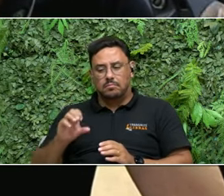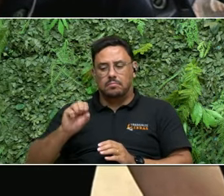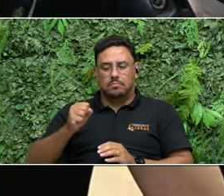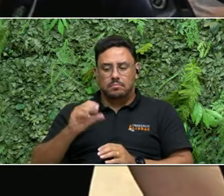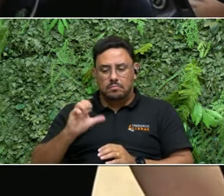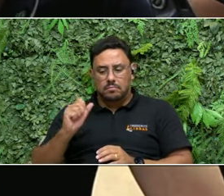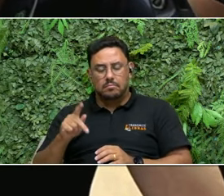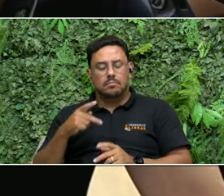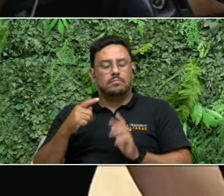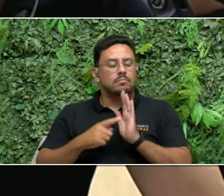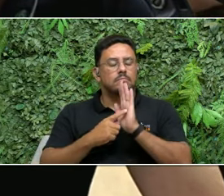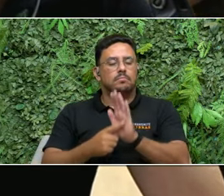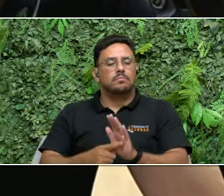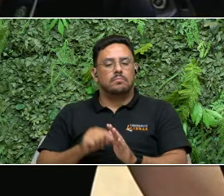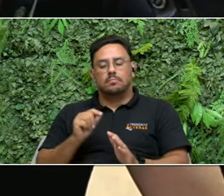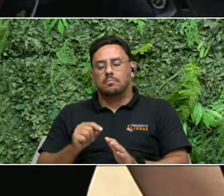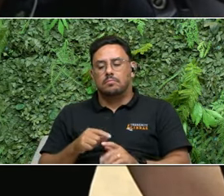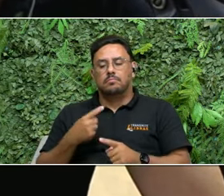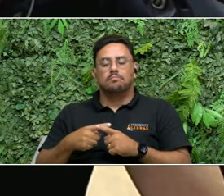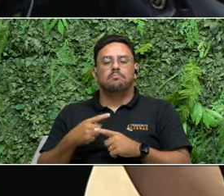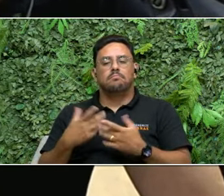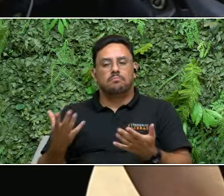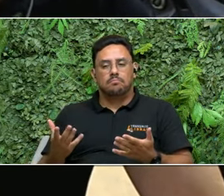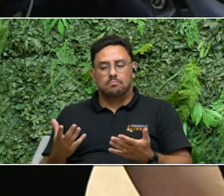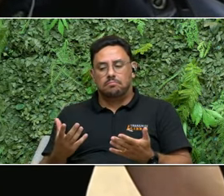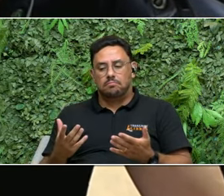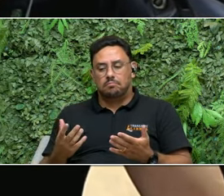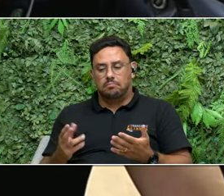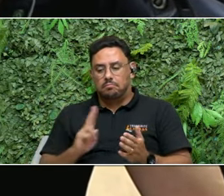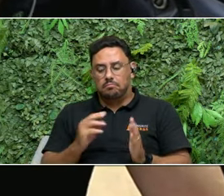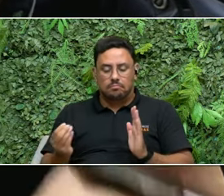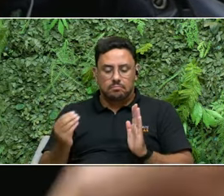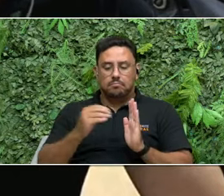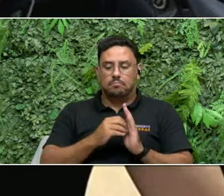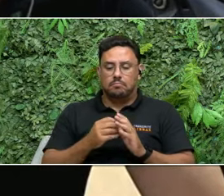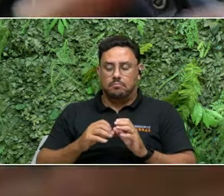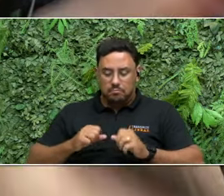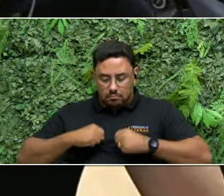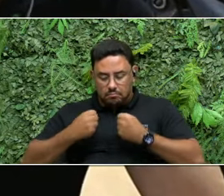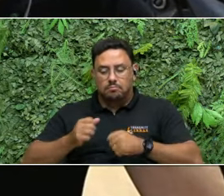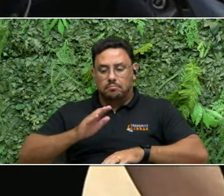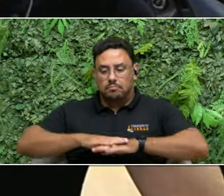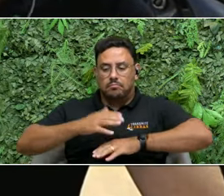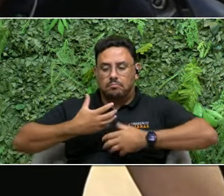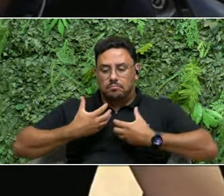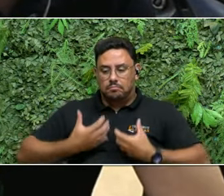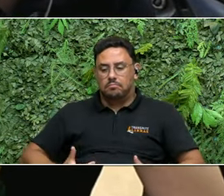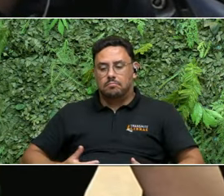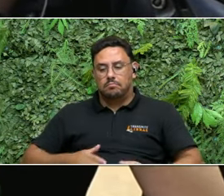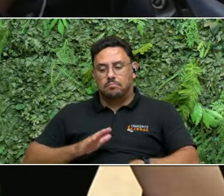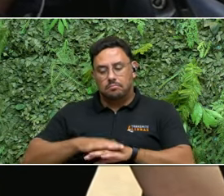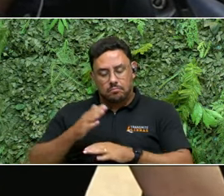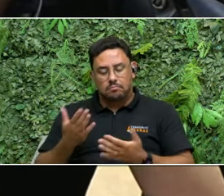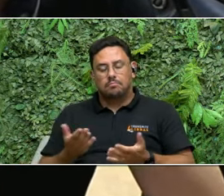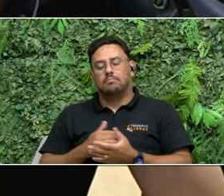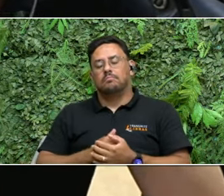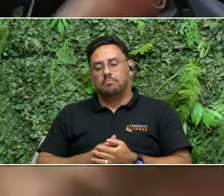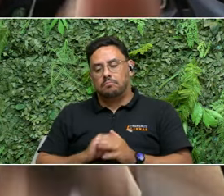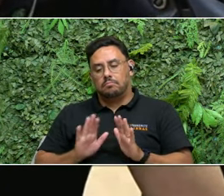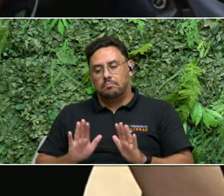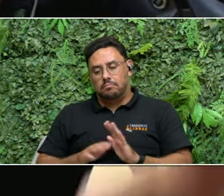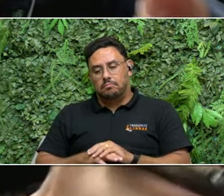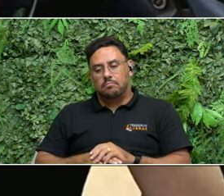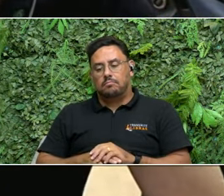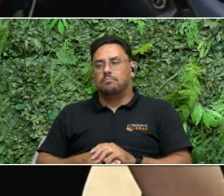escapa mas ele mostrou que por que que foi escalado porque entrega mais compete mais fisicamente tá mais inteiro né mas